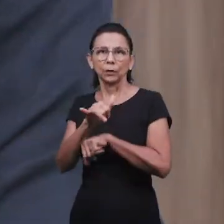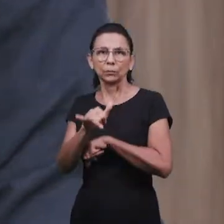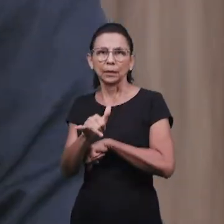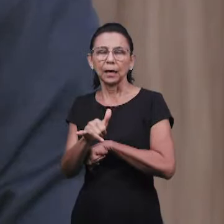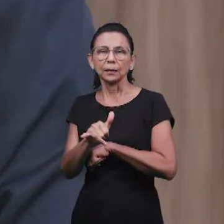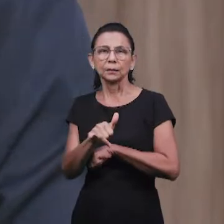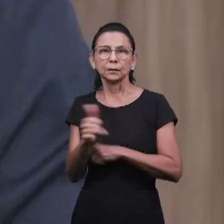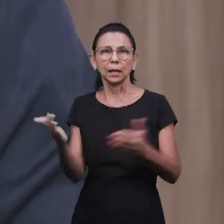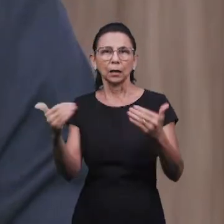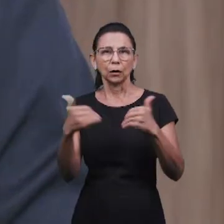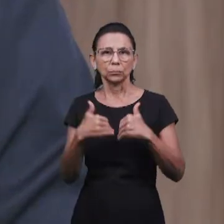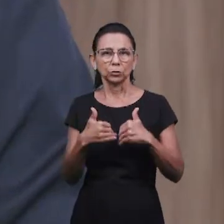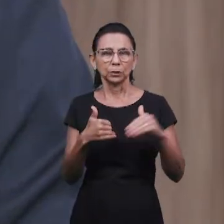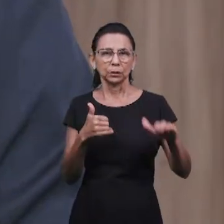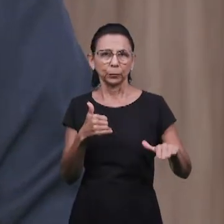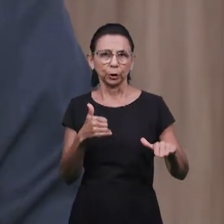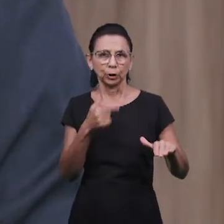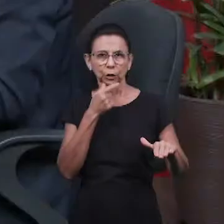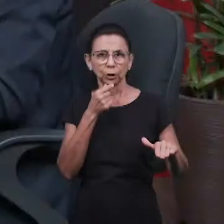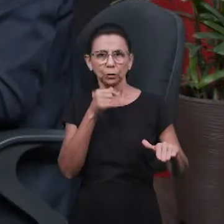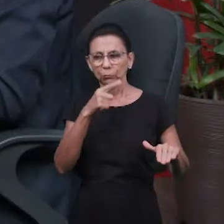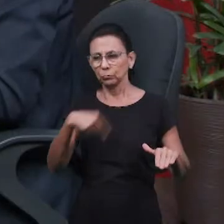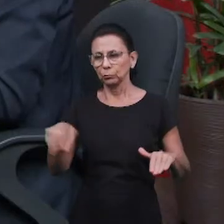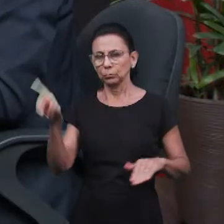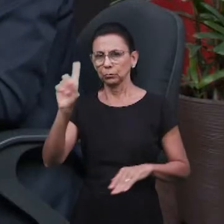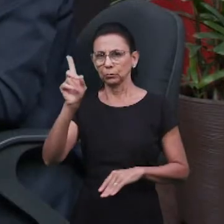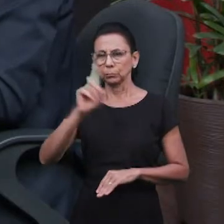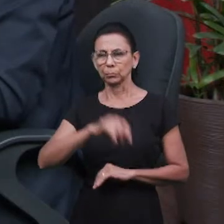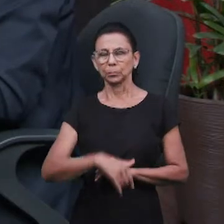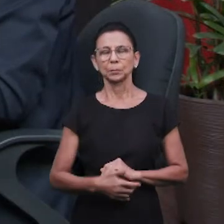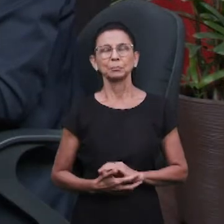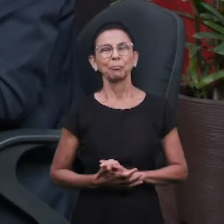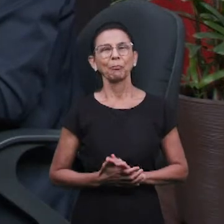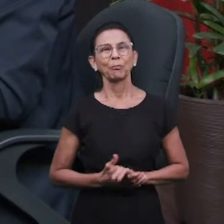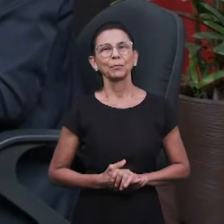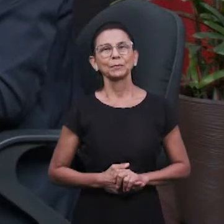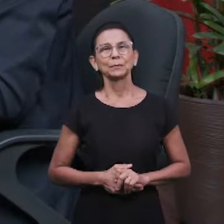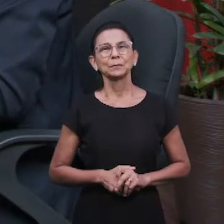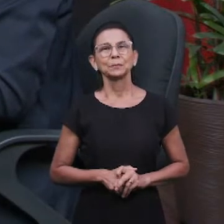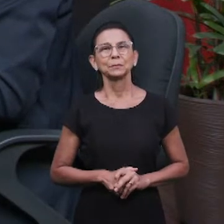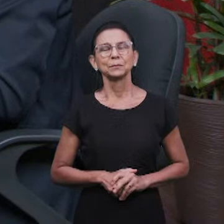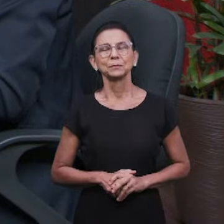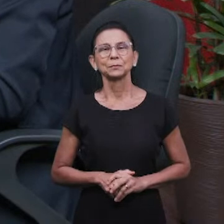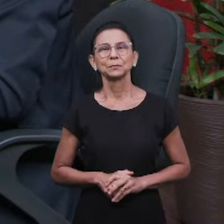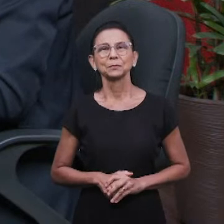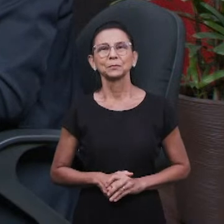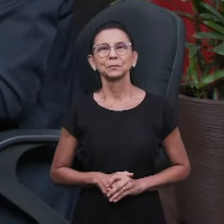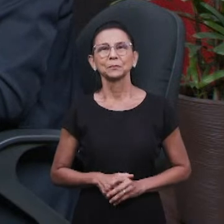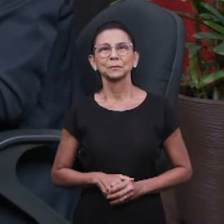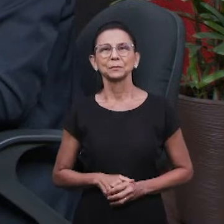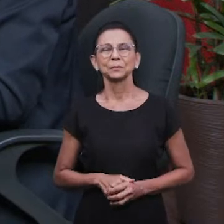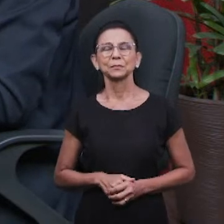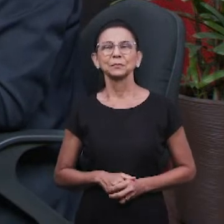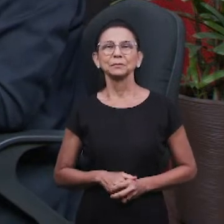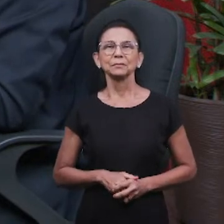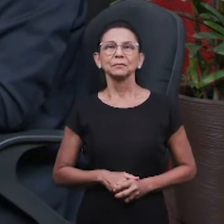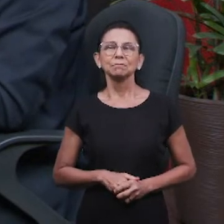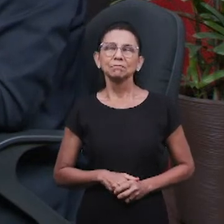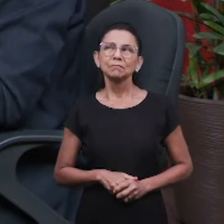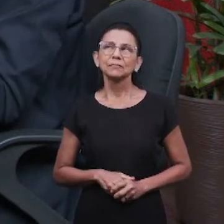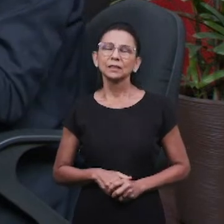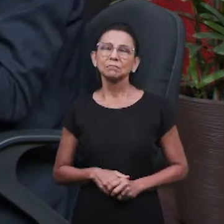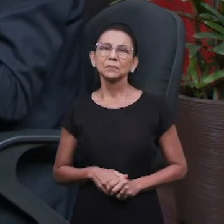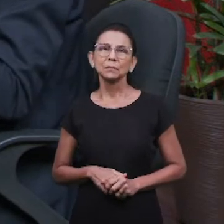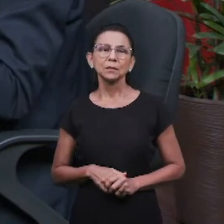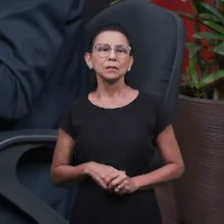até que os irmãos falassem alguma coisa sobre isso, eu acho interessante esse ponto aí. Mas essa criança, ela marcou a minha experiência com autista, porque